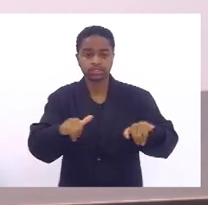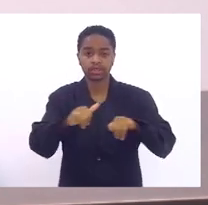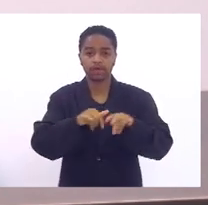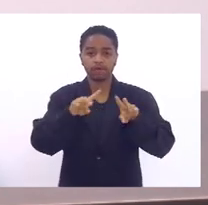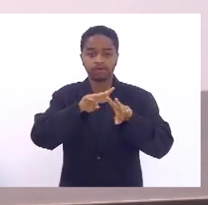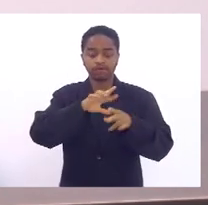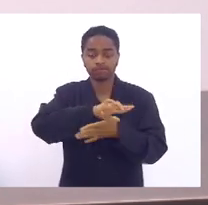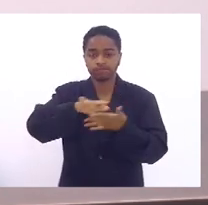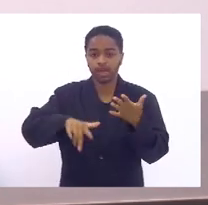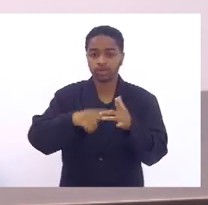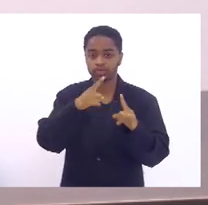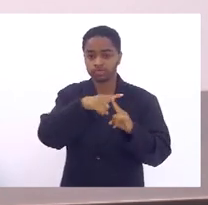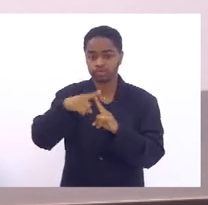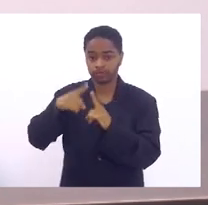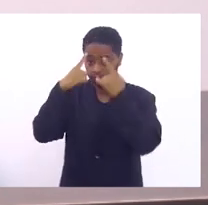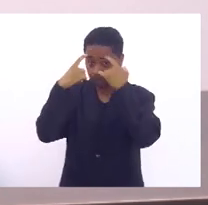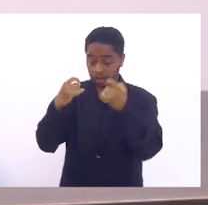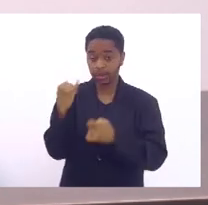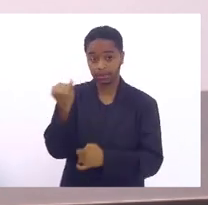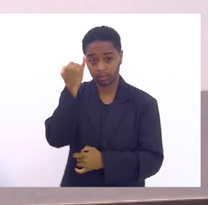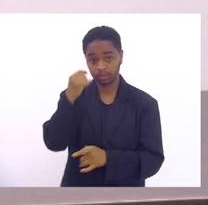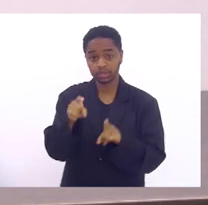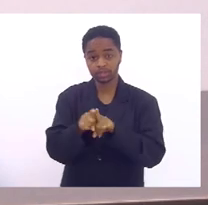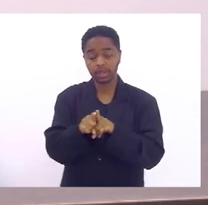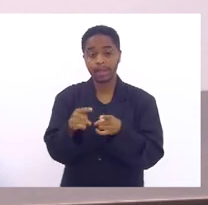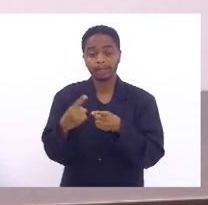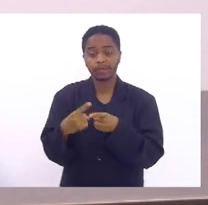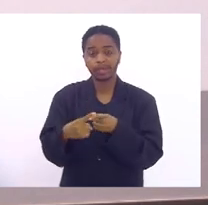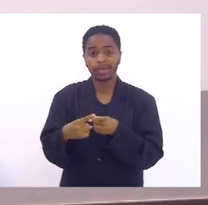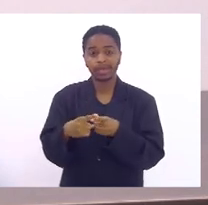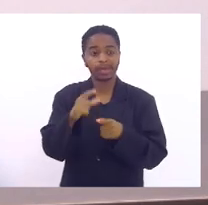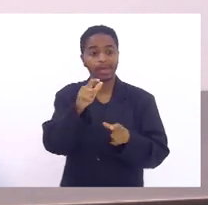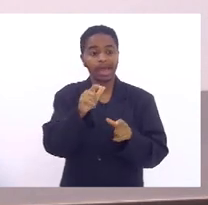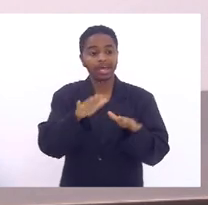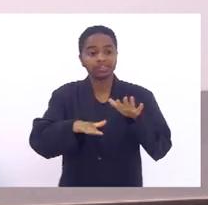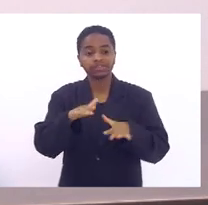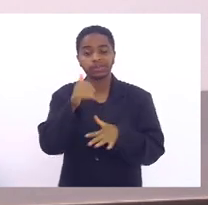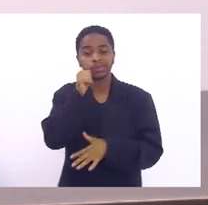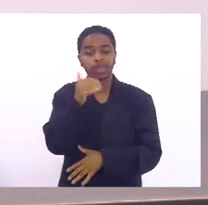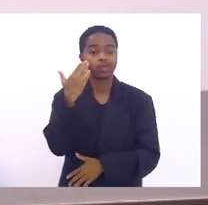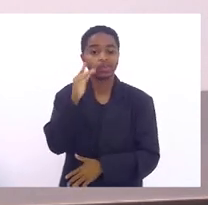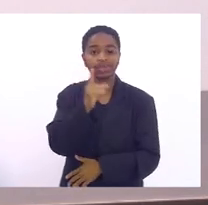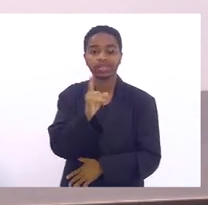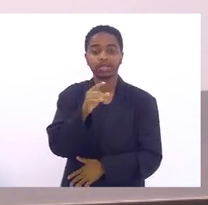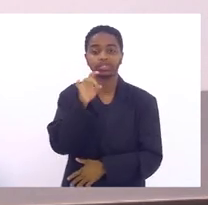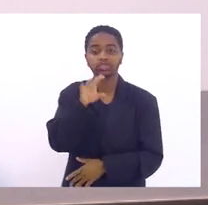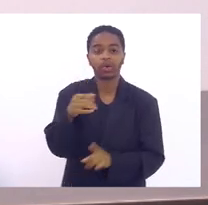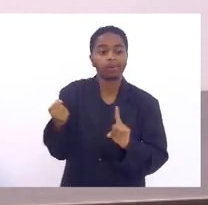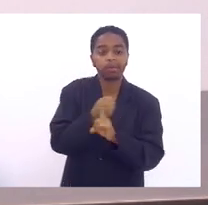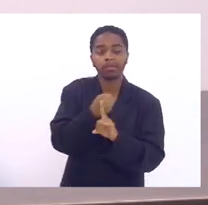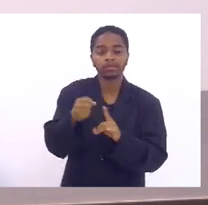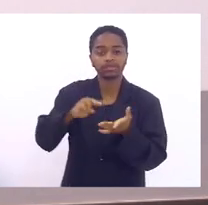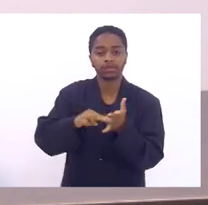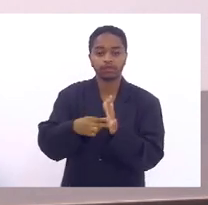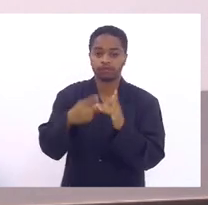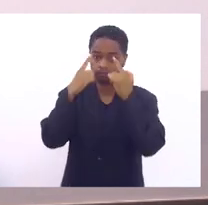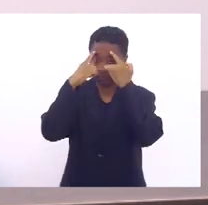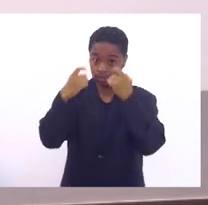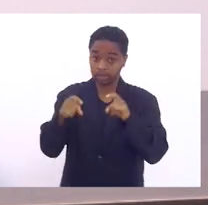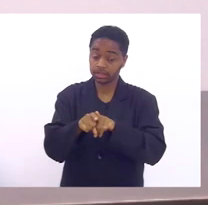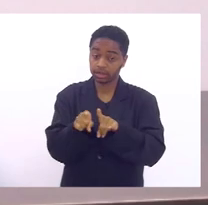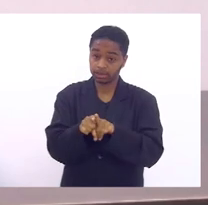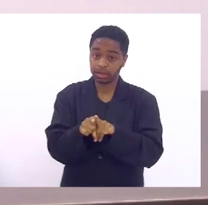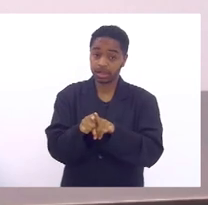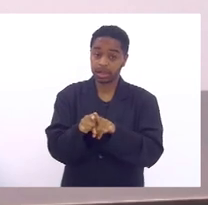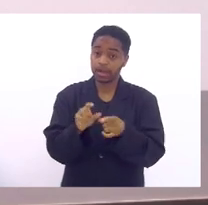é também muito importante né porque muitas mulheres não entendem que não é só o olho roxo uma forma de violência inclusive os mapas apontam que a principal